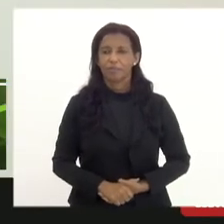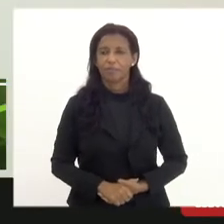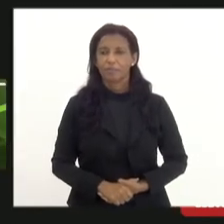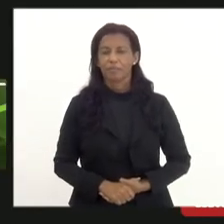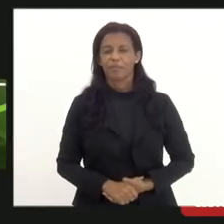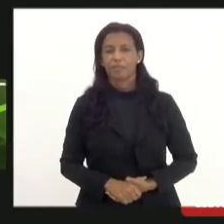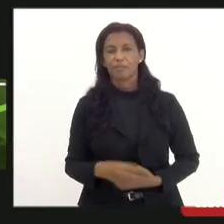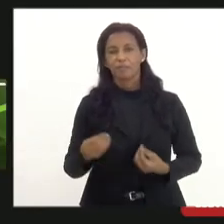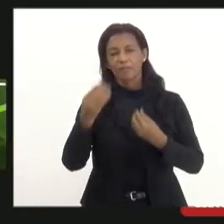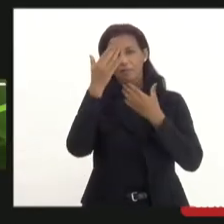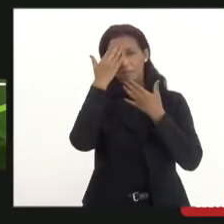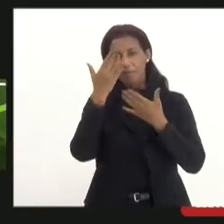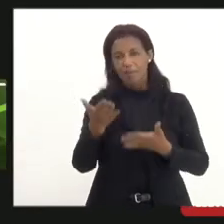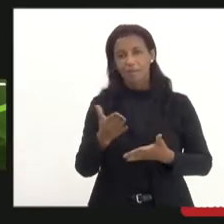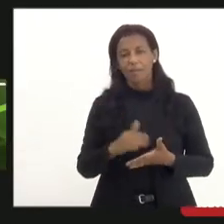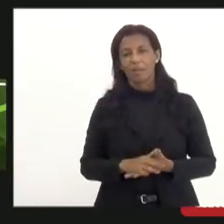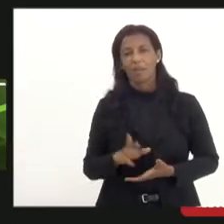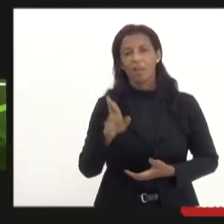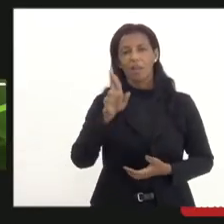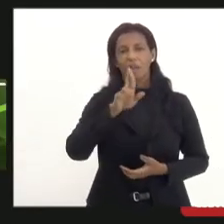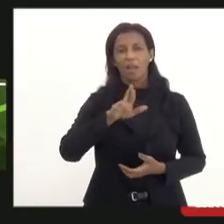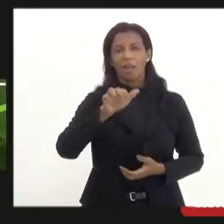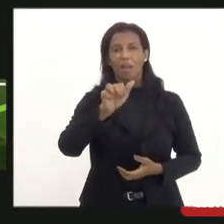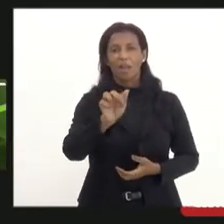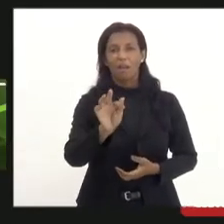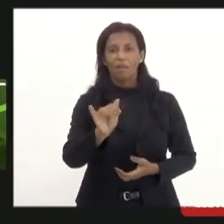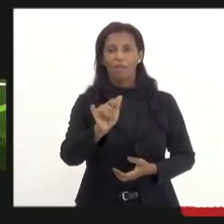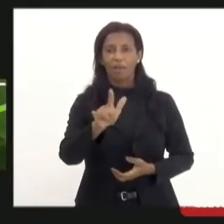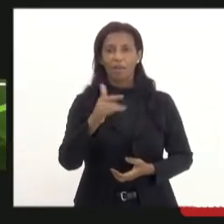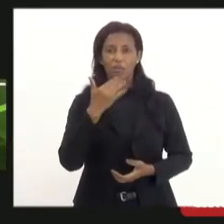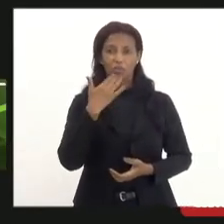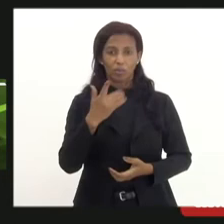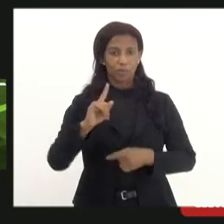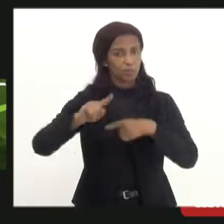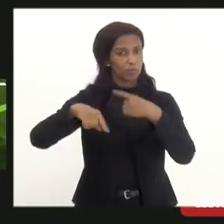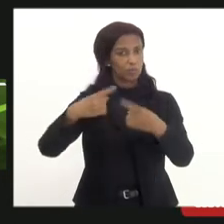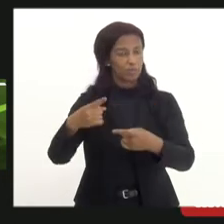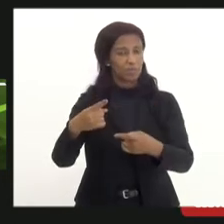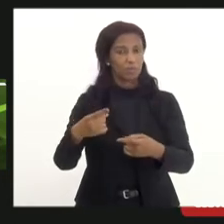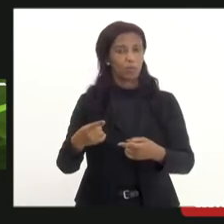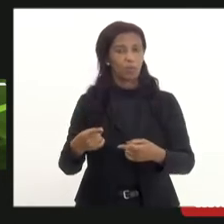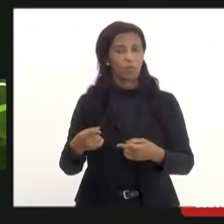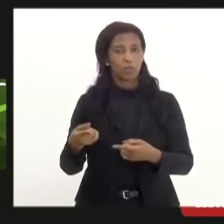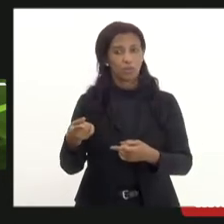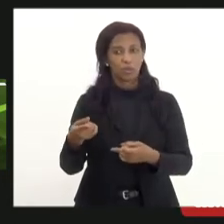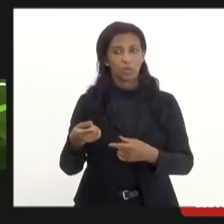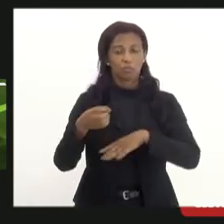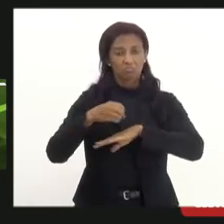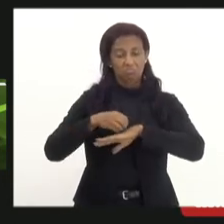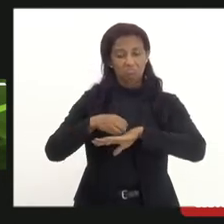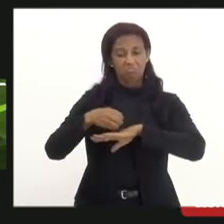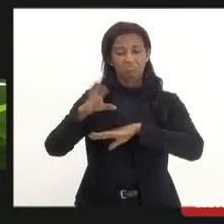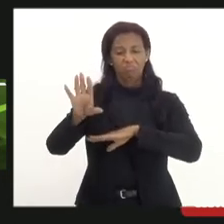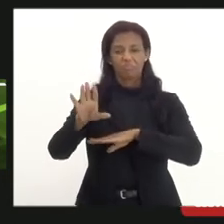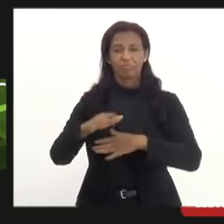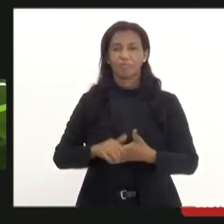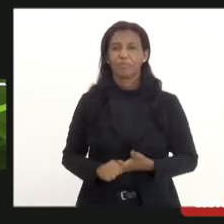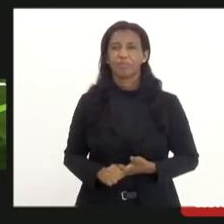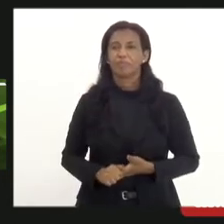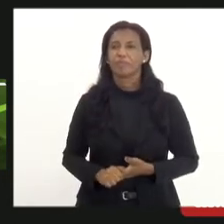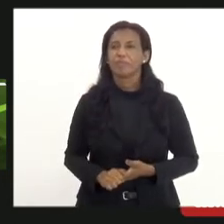Muito obrigada, Rafael. Só pedindo depois para você disponibilizar, por gentileza, e está lá no